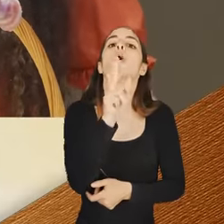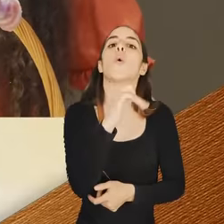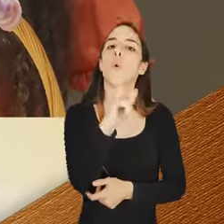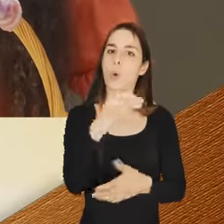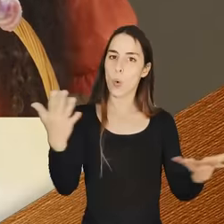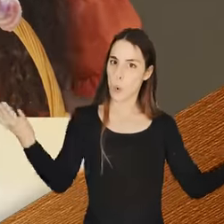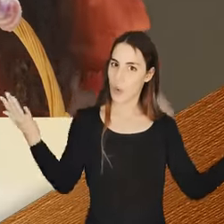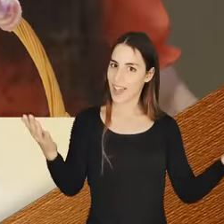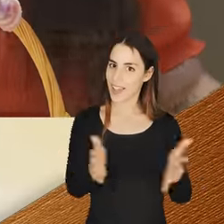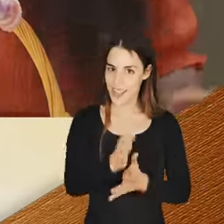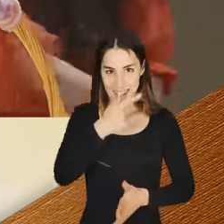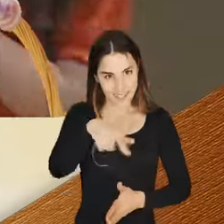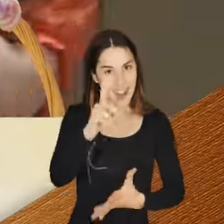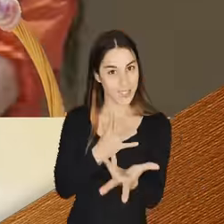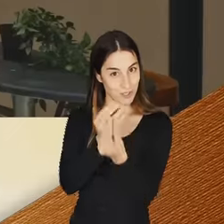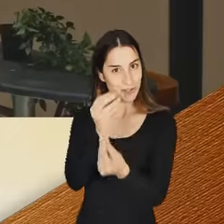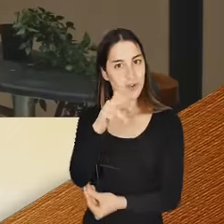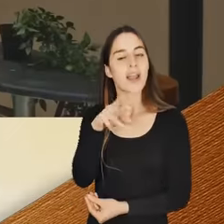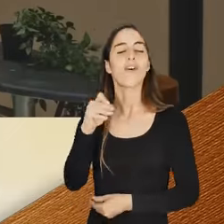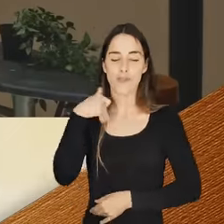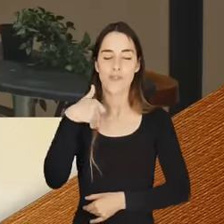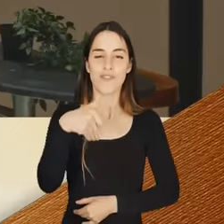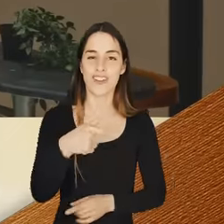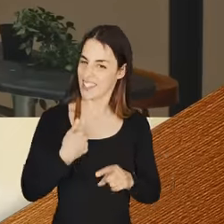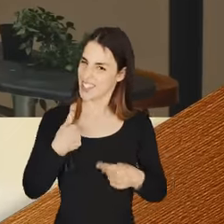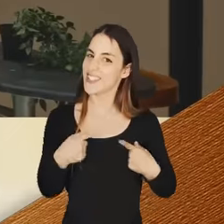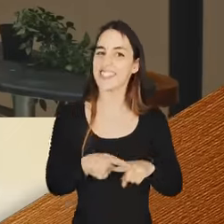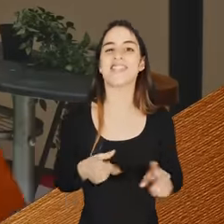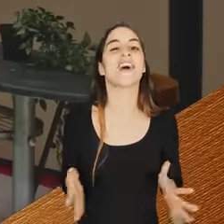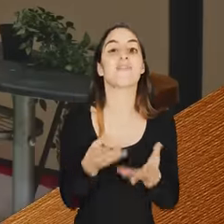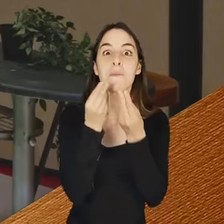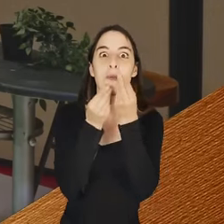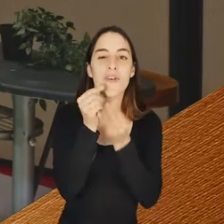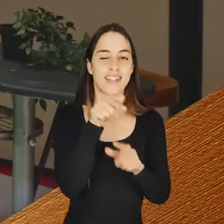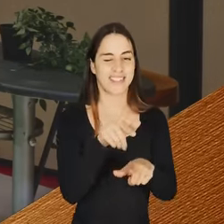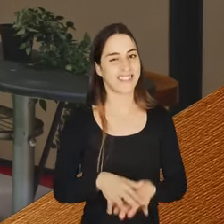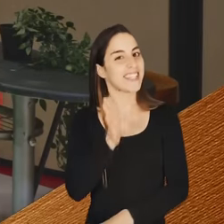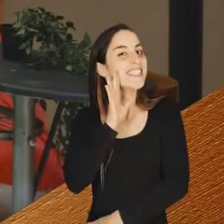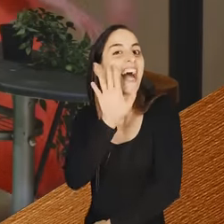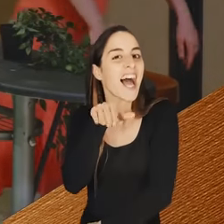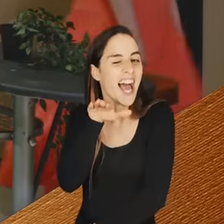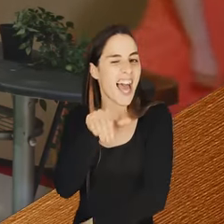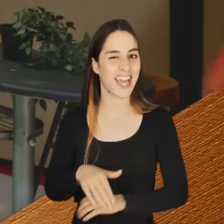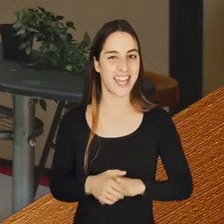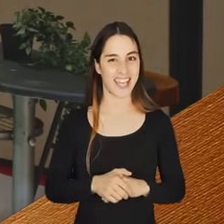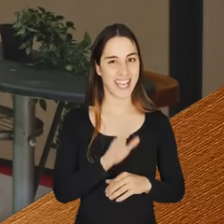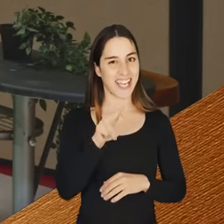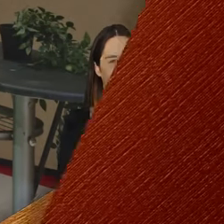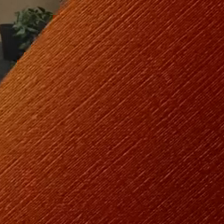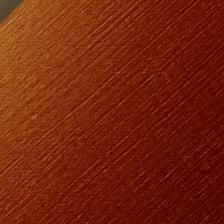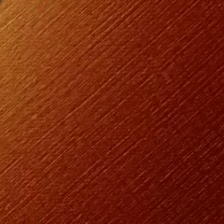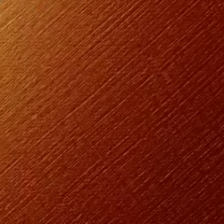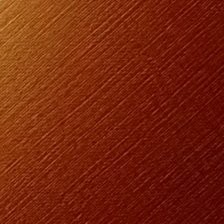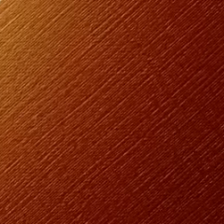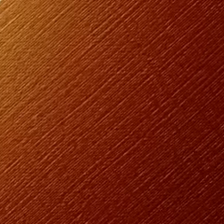ele? Vou lá, Vítor, vou lá, mas já volto que eu estou super entusiasmada para ver sim, o que é que vais fazer. Sim, senhora. Até já, Ricardo. Até já. Eu ia fazer o brado. Eu